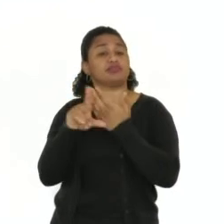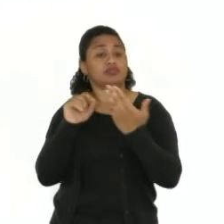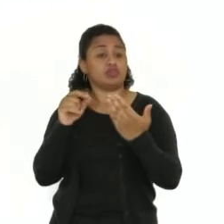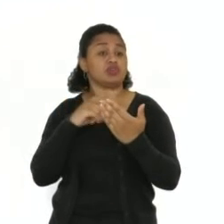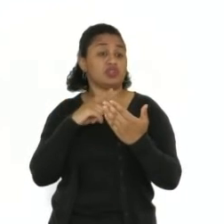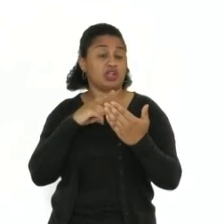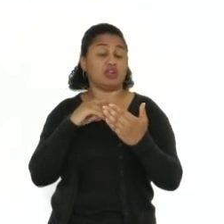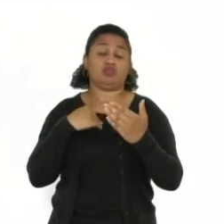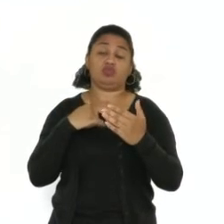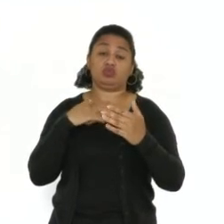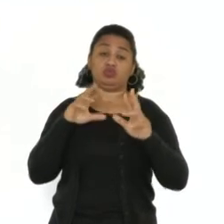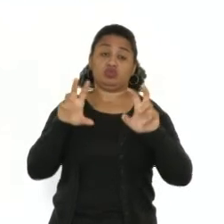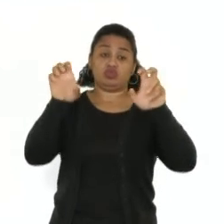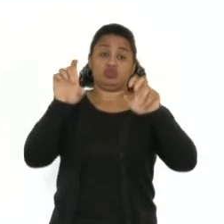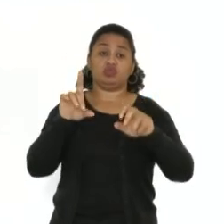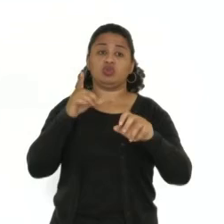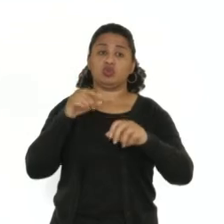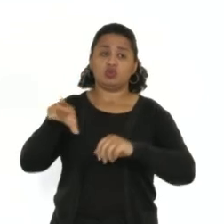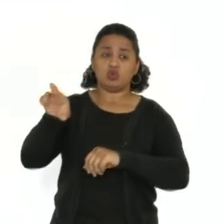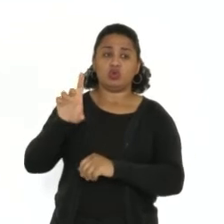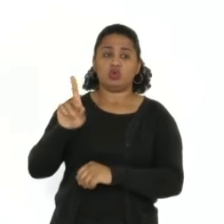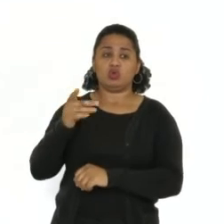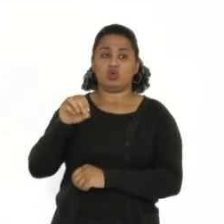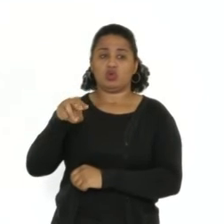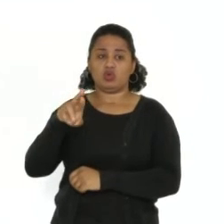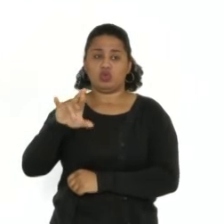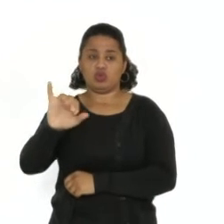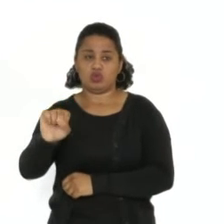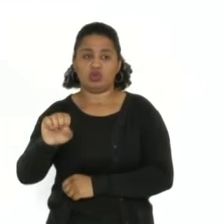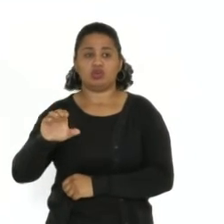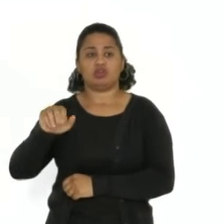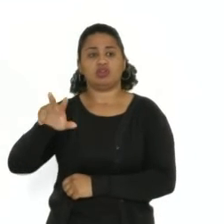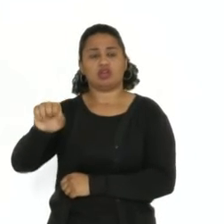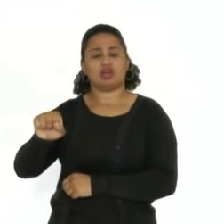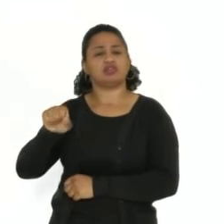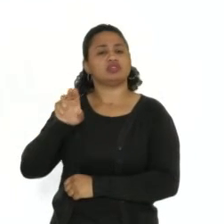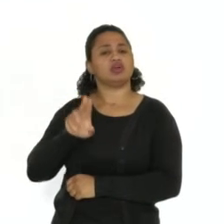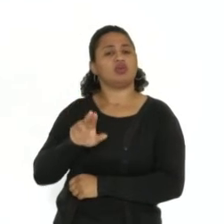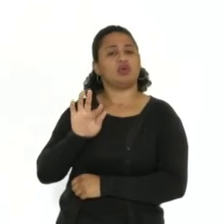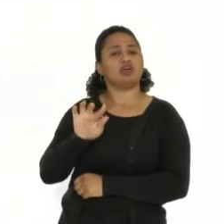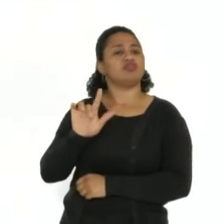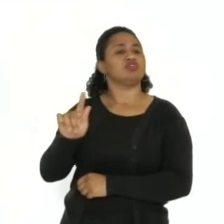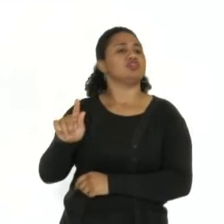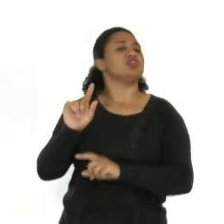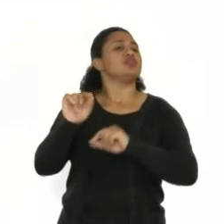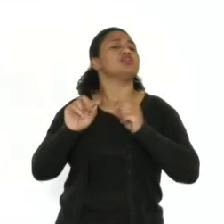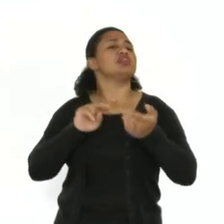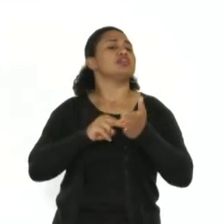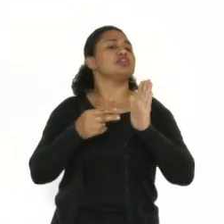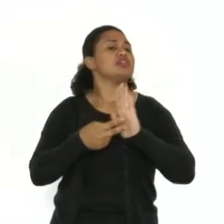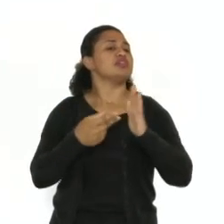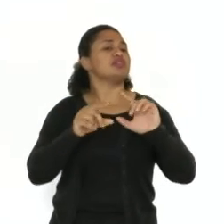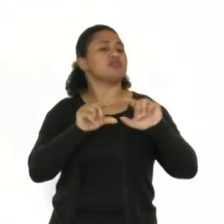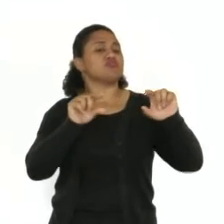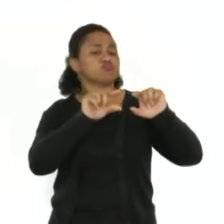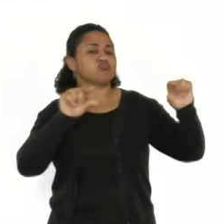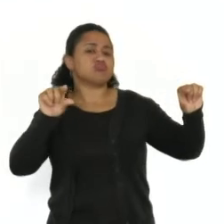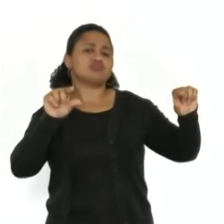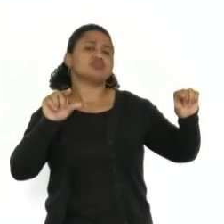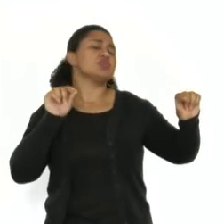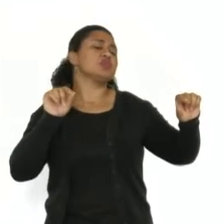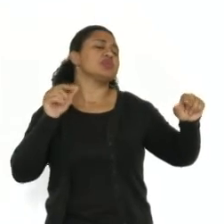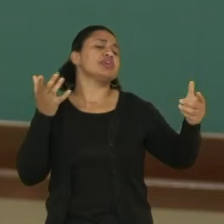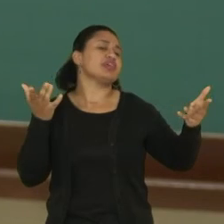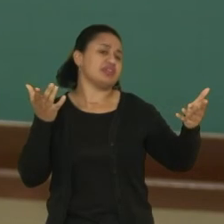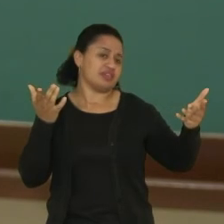com o título de doutor honoris causa do UFG. O que podemos inferir sobre a expressão destacada?